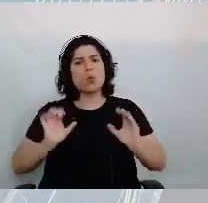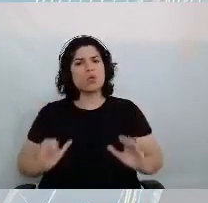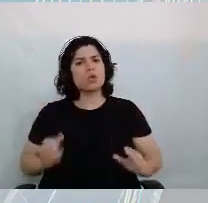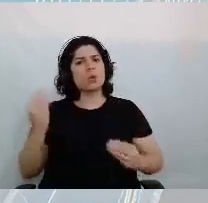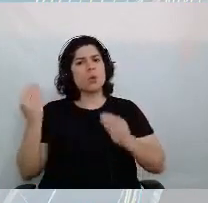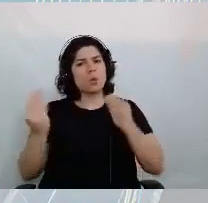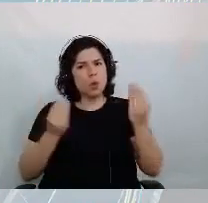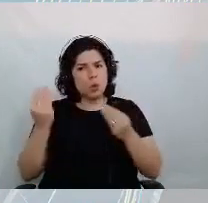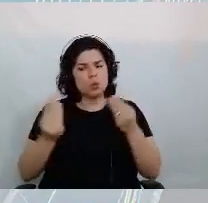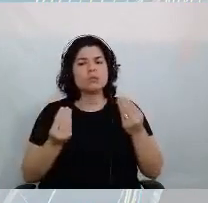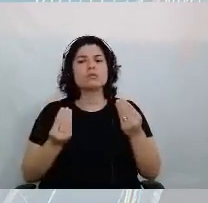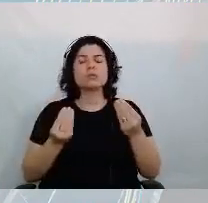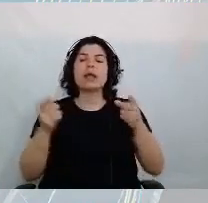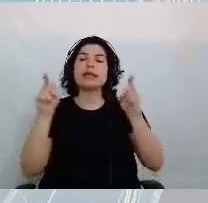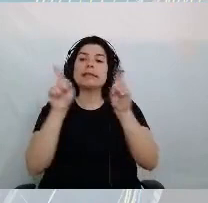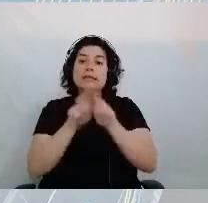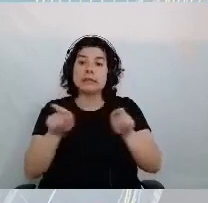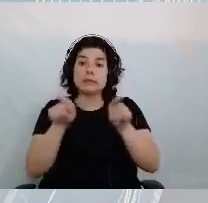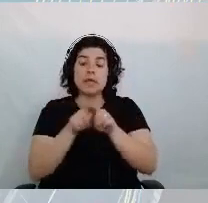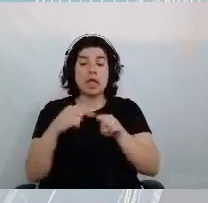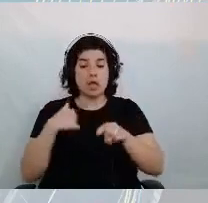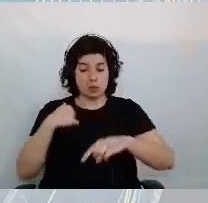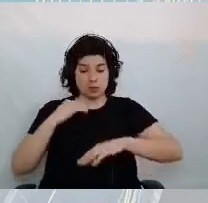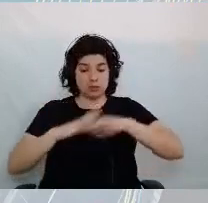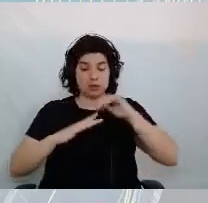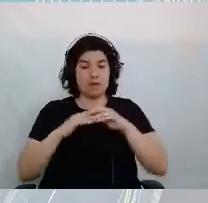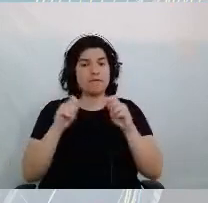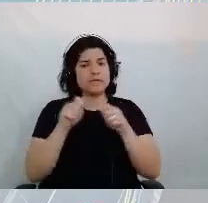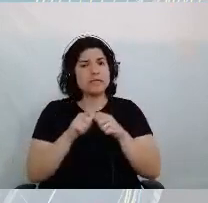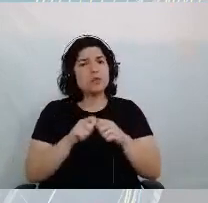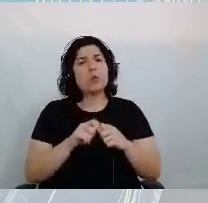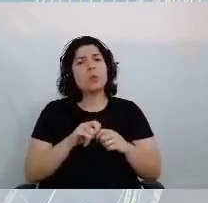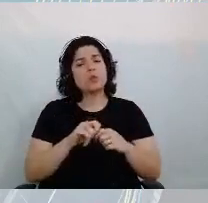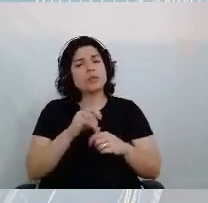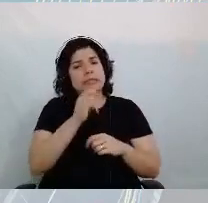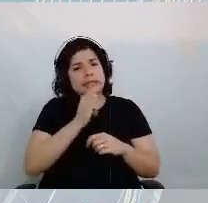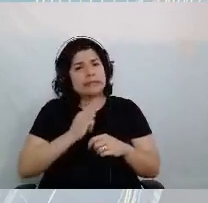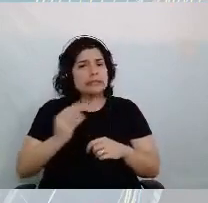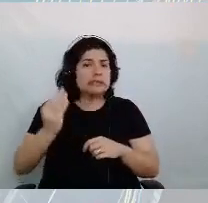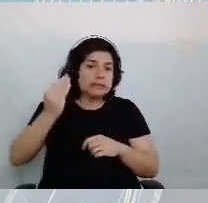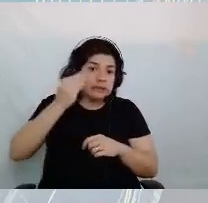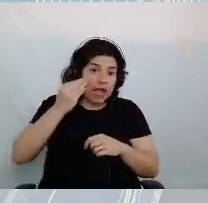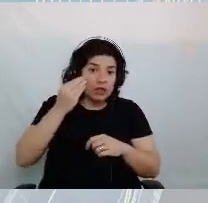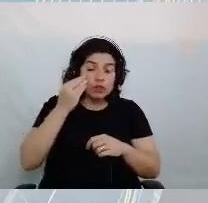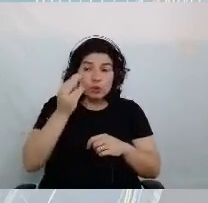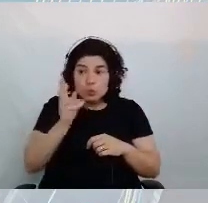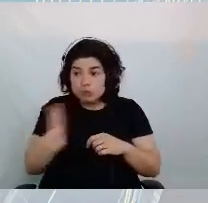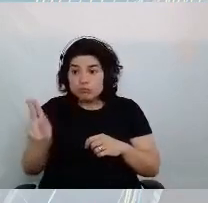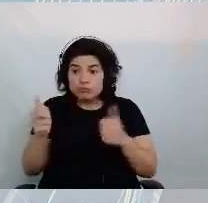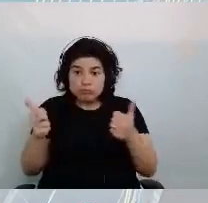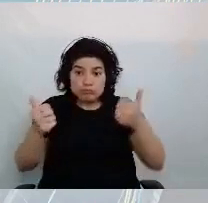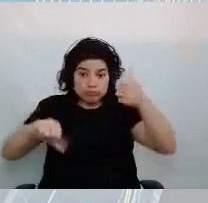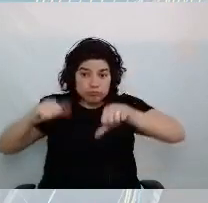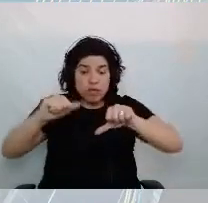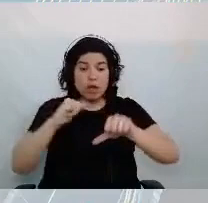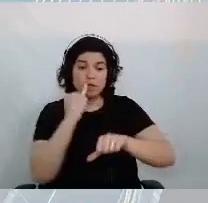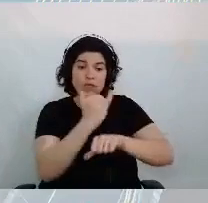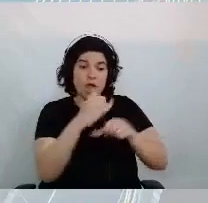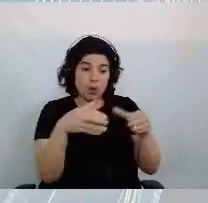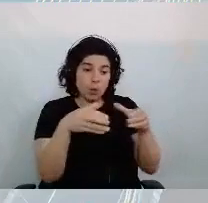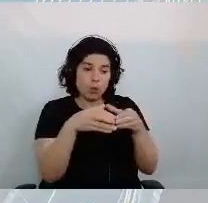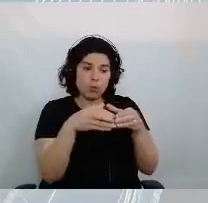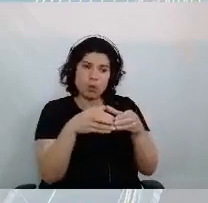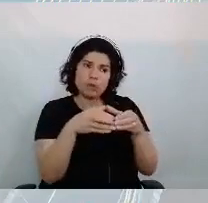e também ia realizando alguns testes de usabilidade para realmente trazer argumentos para o time sobre a hipótese